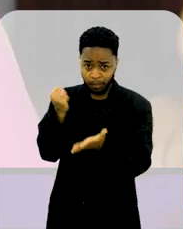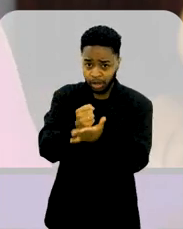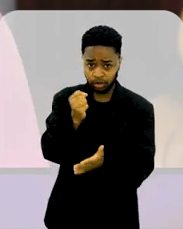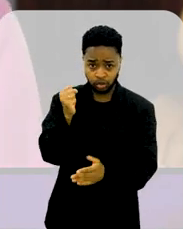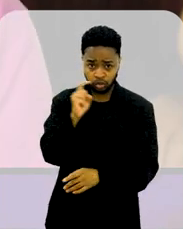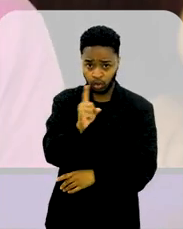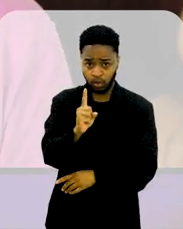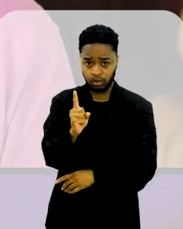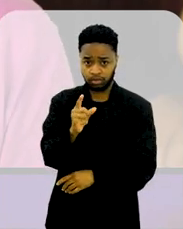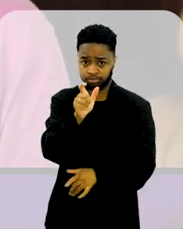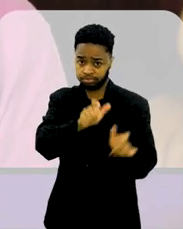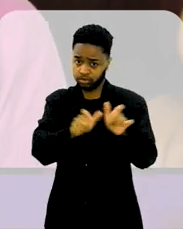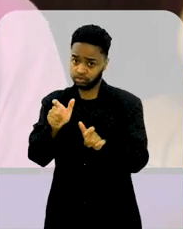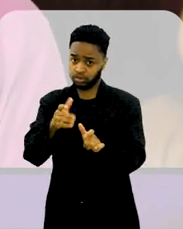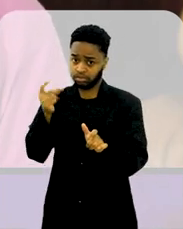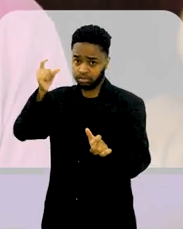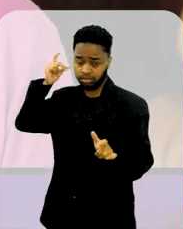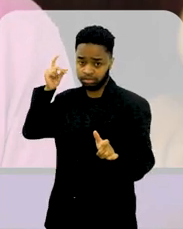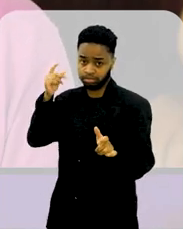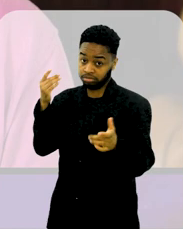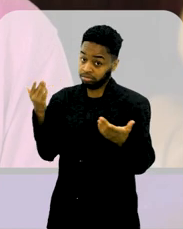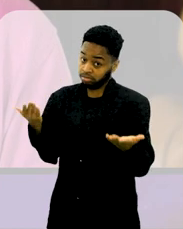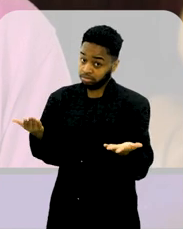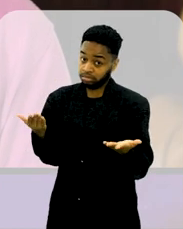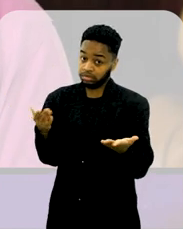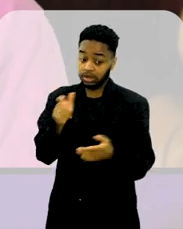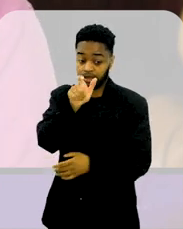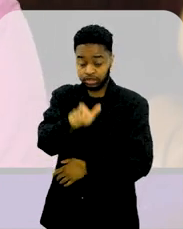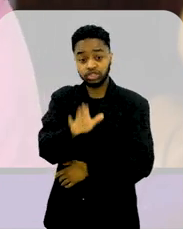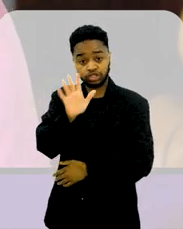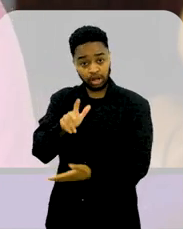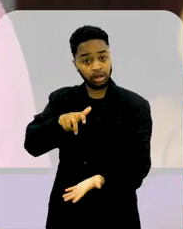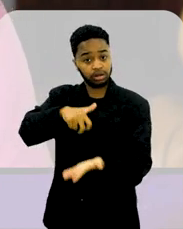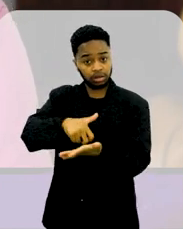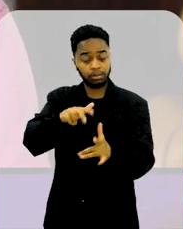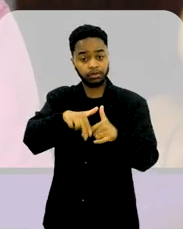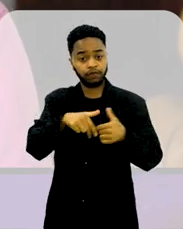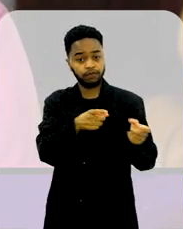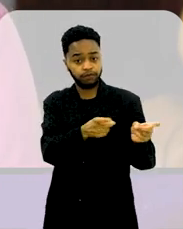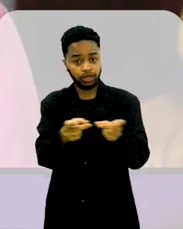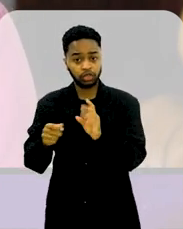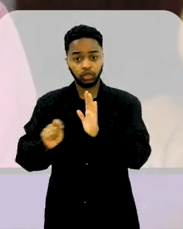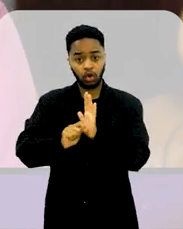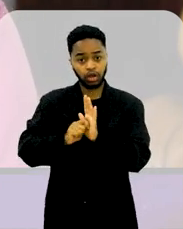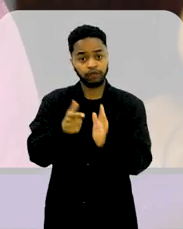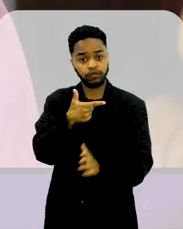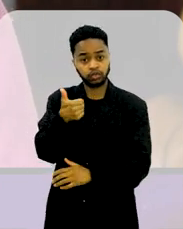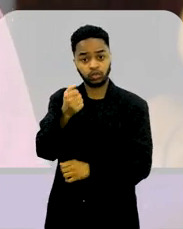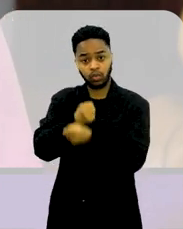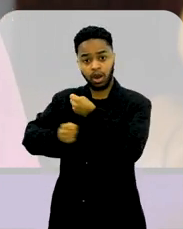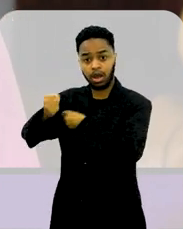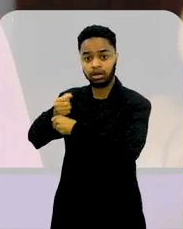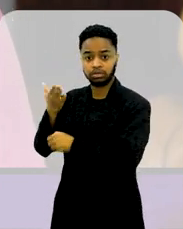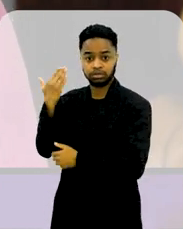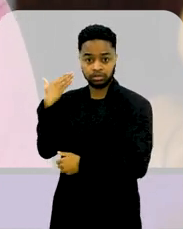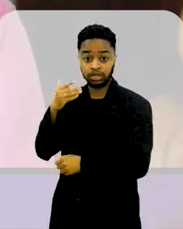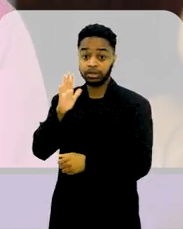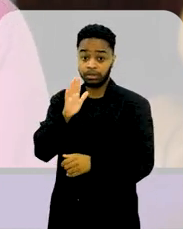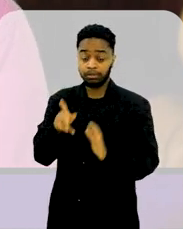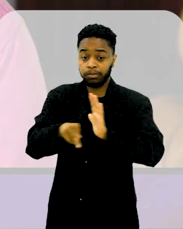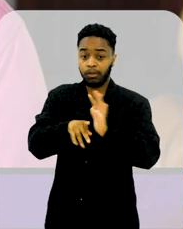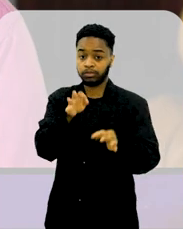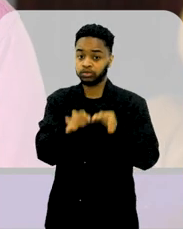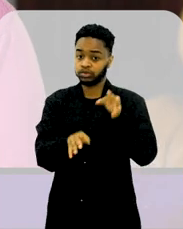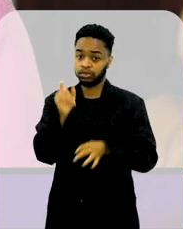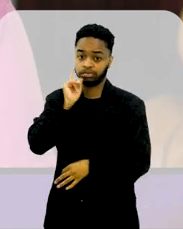não quer dizer que ele não matou uma pessoa há 50 anos atrás esse cara foi condenado por tráfico de drogas há 21 anos atrás